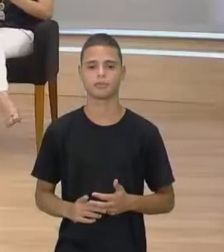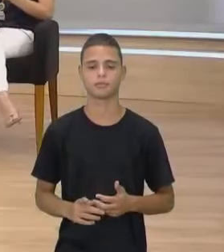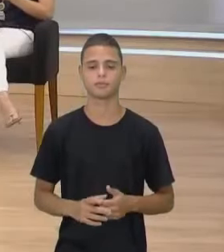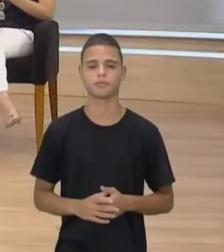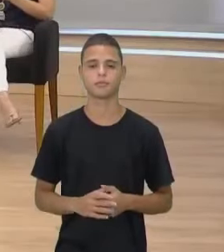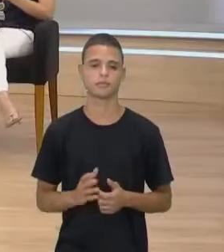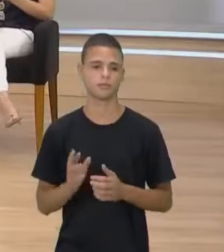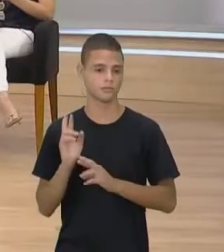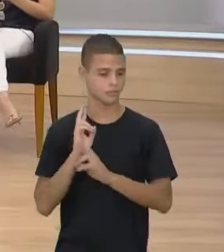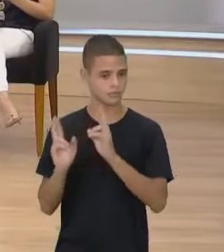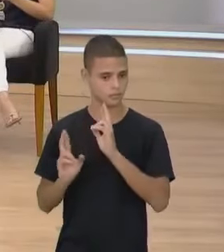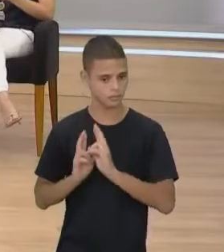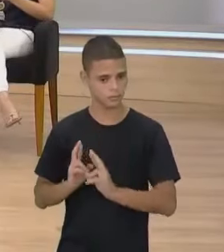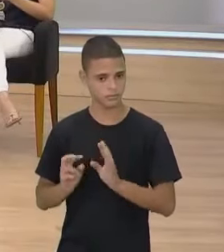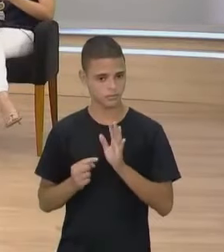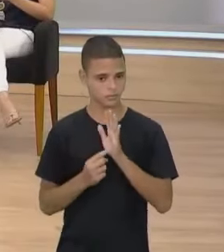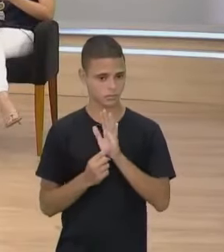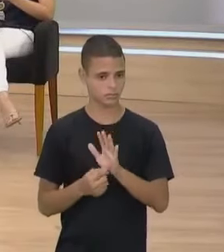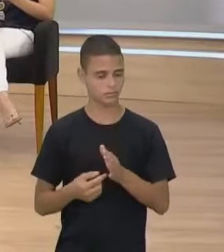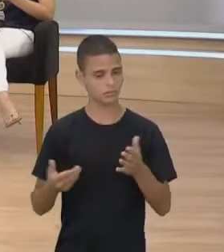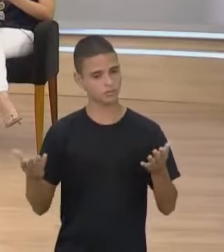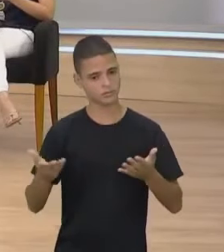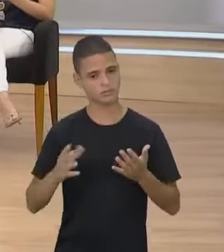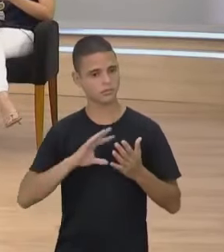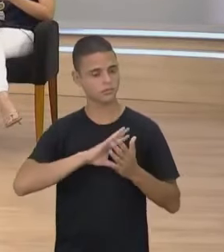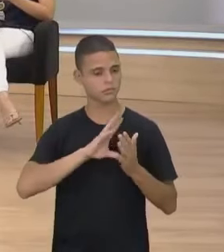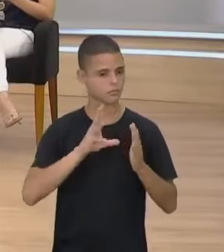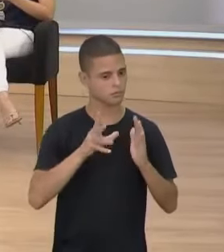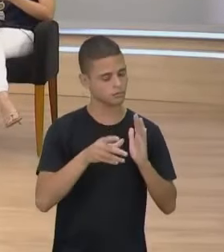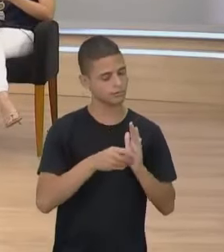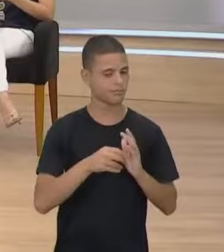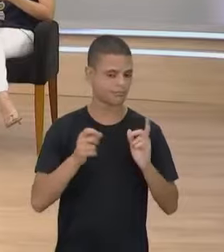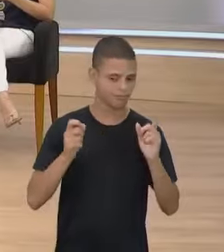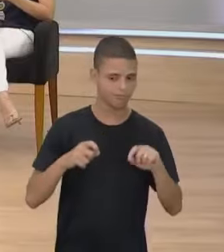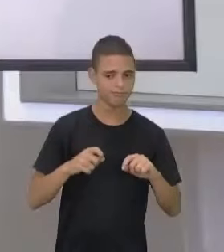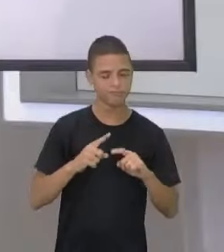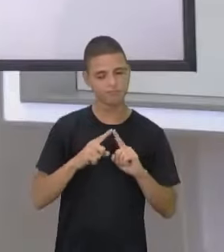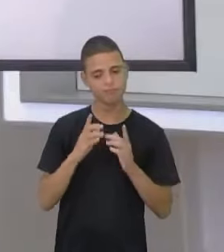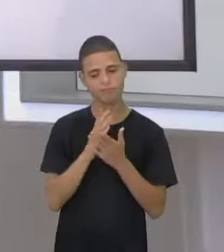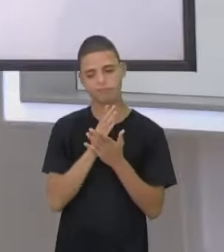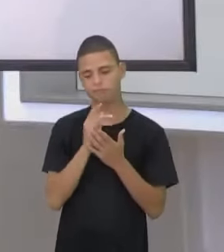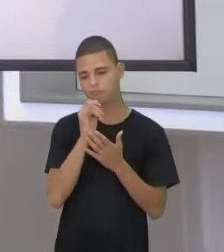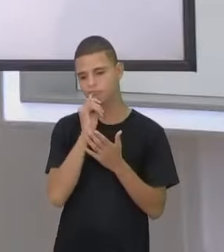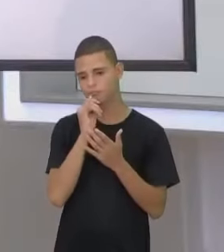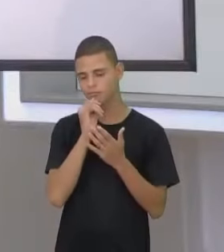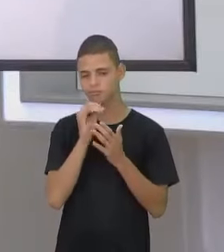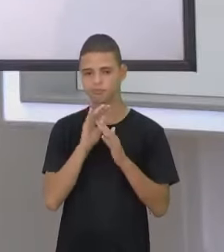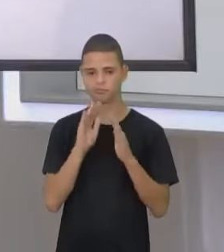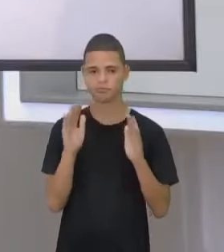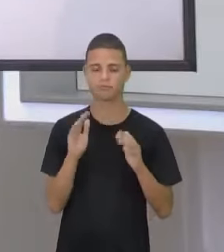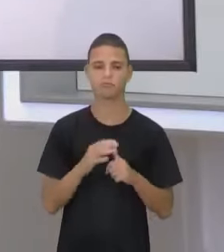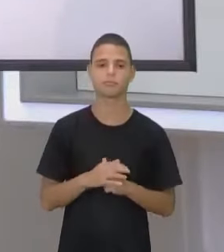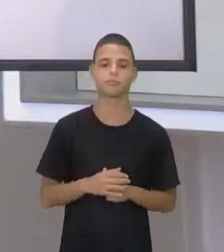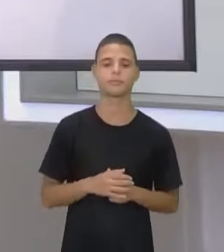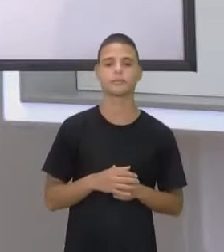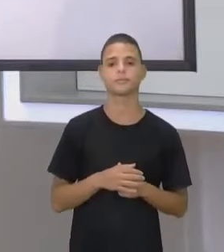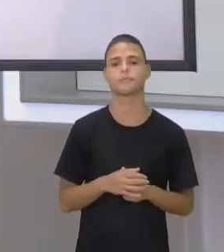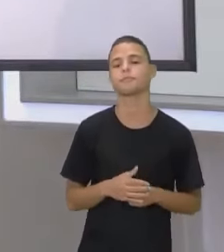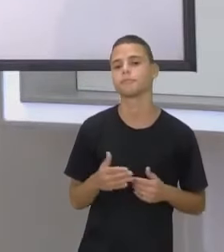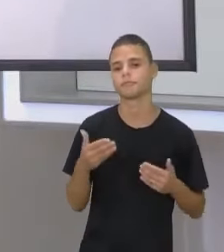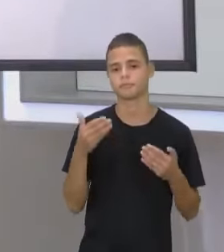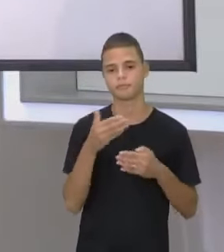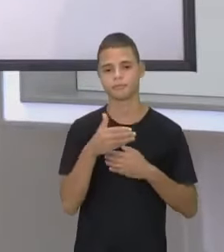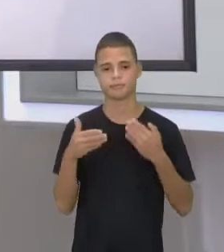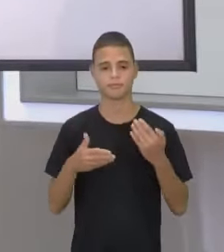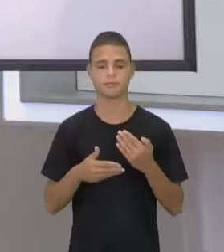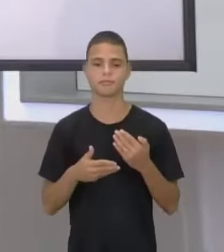as respostas que a gente vai mostrar aqui não são todas as possibilidades, né? Então, a gente, no slide, passar para vocês ficar um